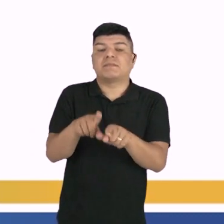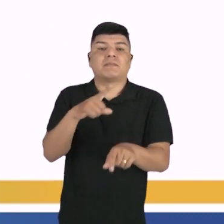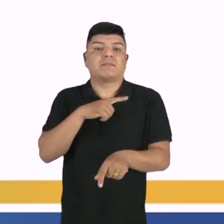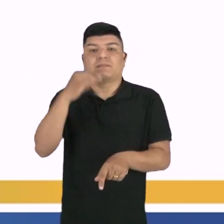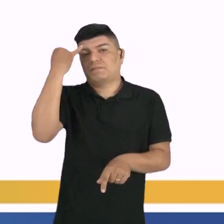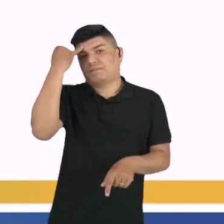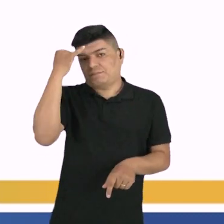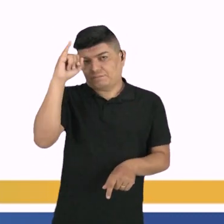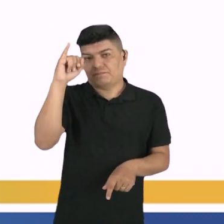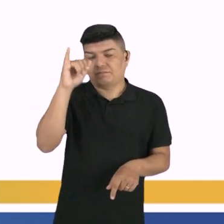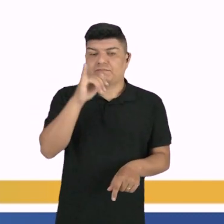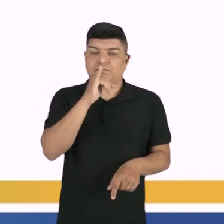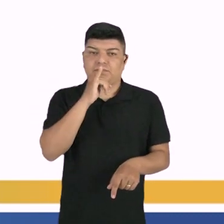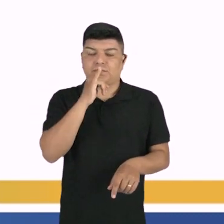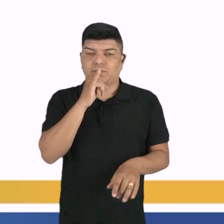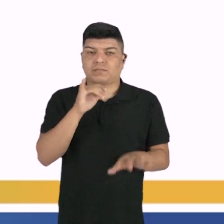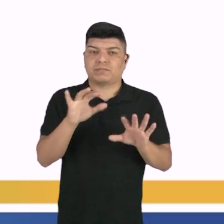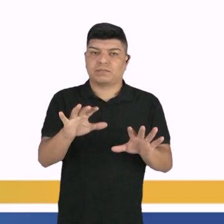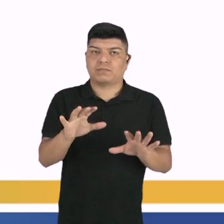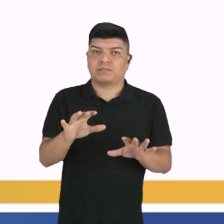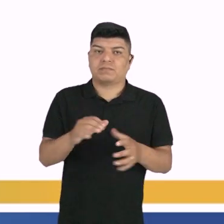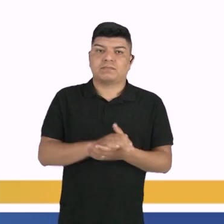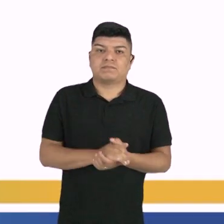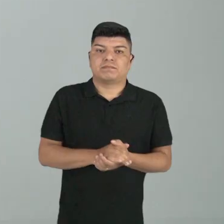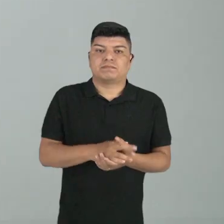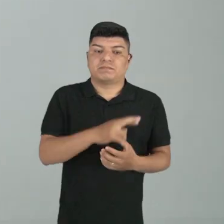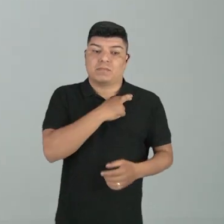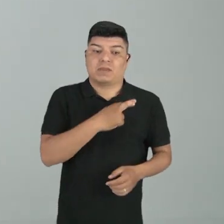Por exemplo, na obra A República do